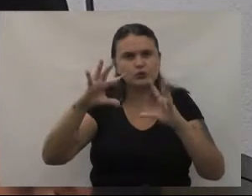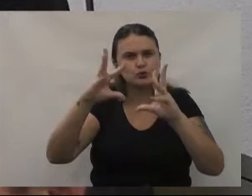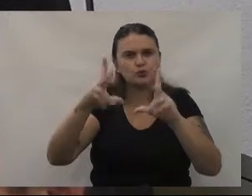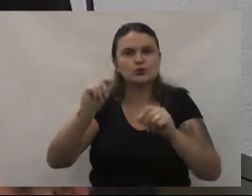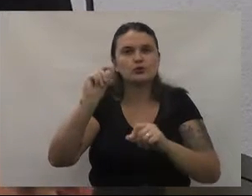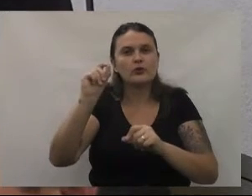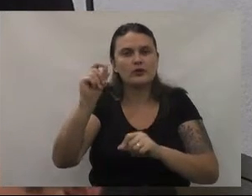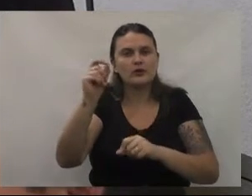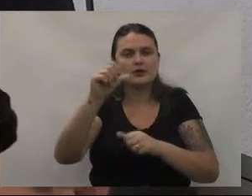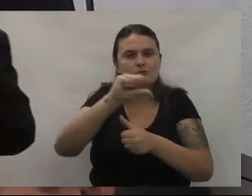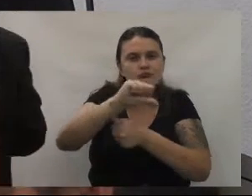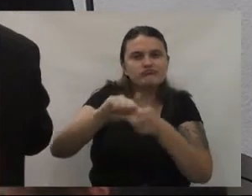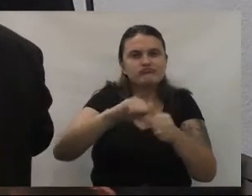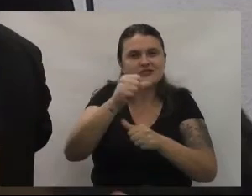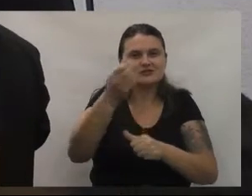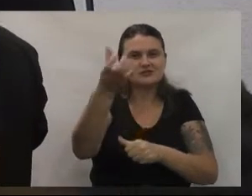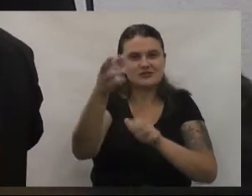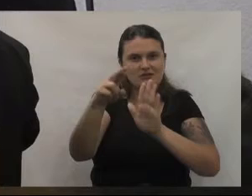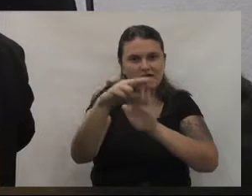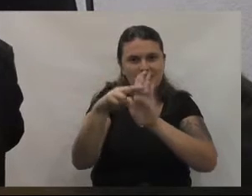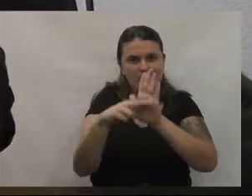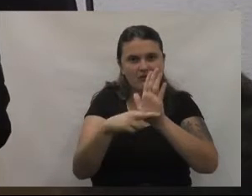reforma pretende.